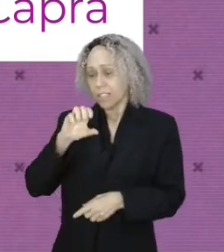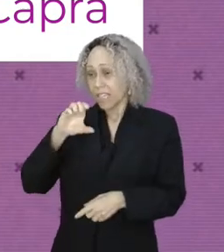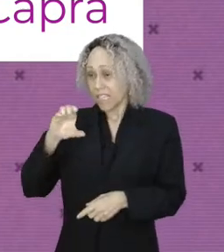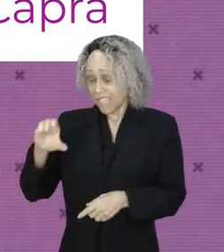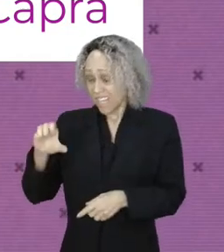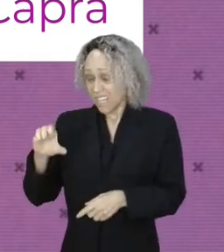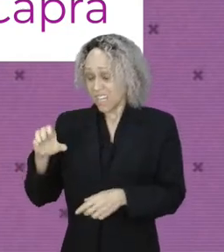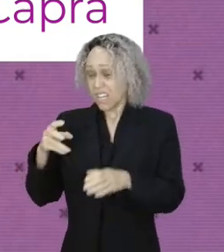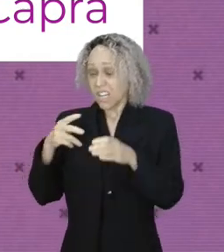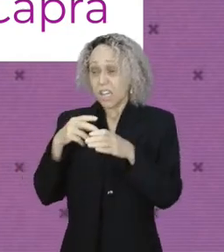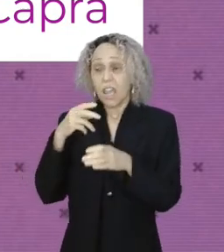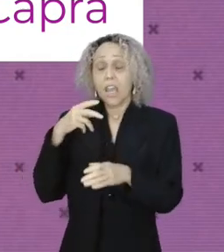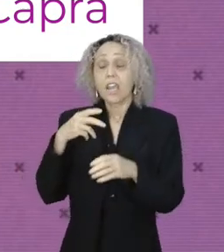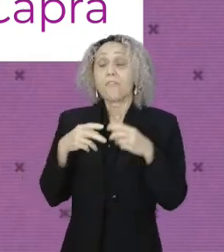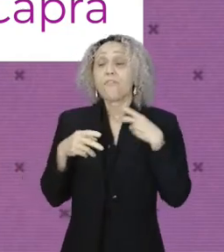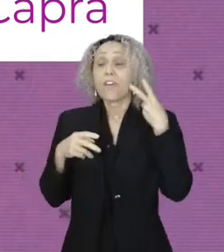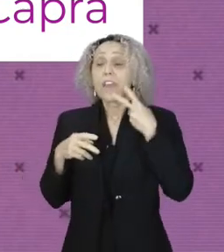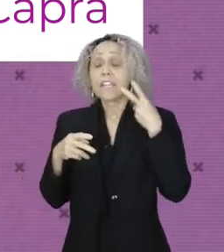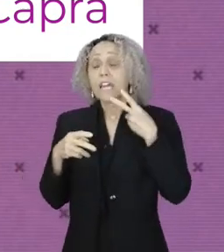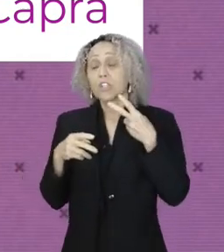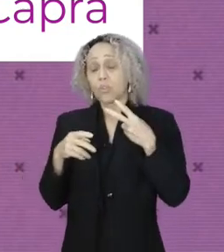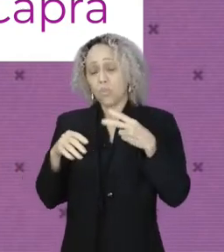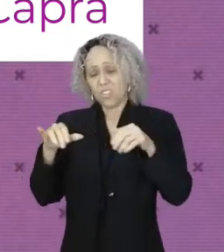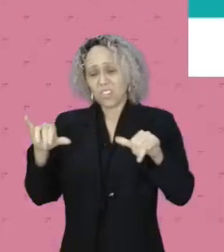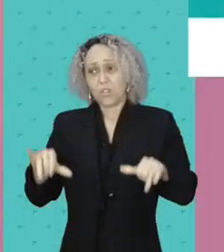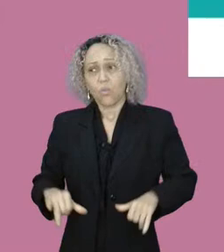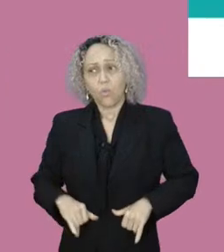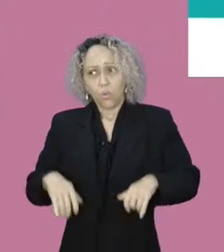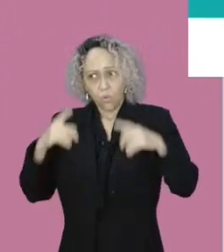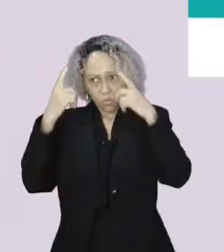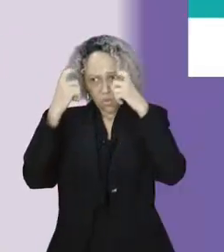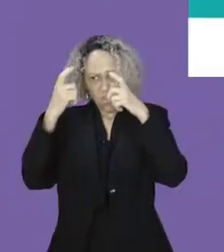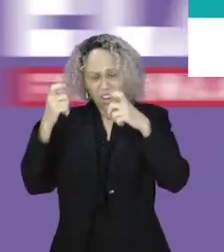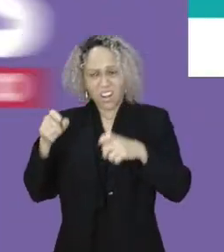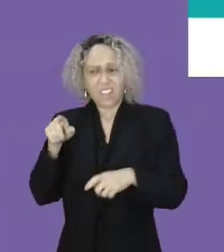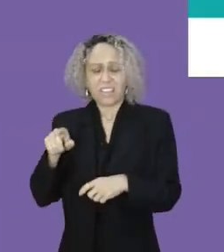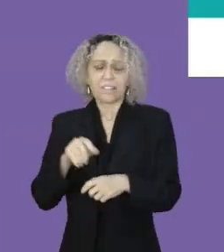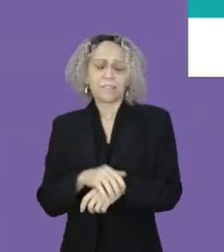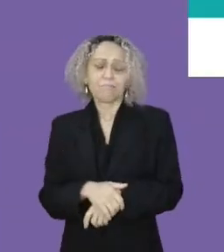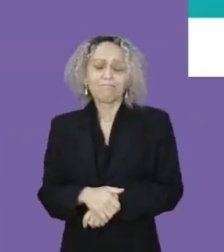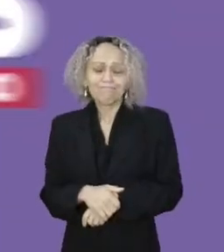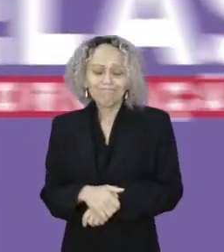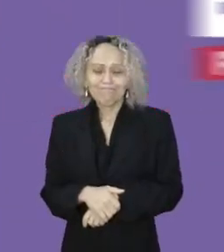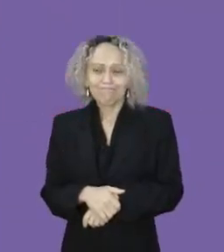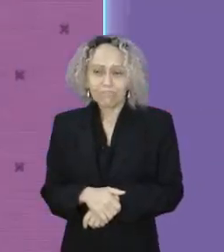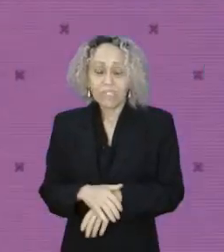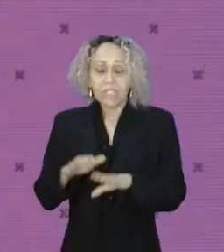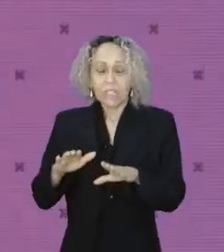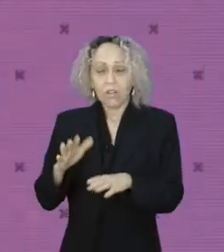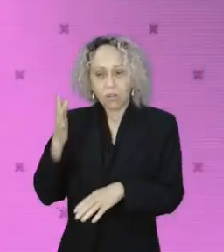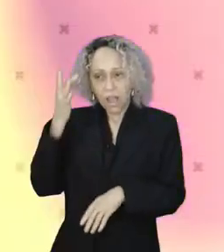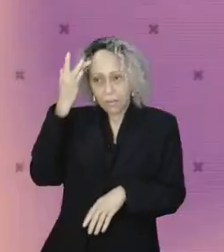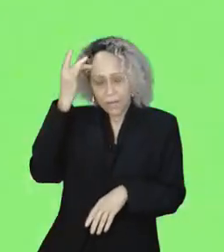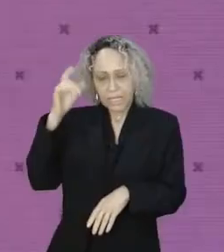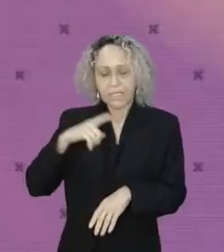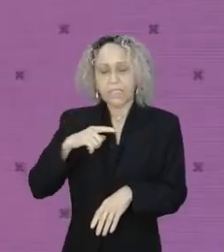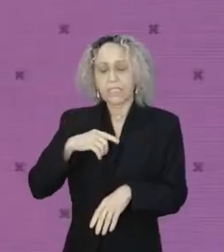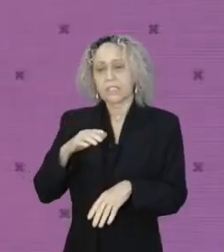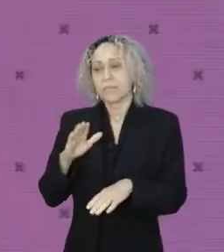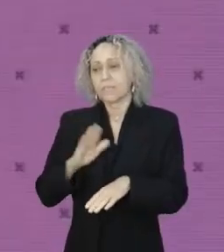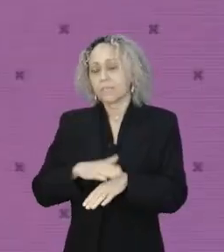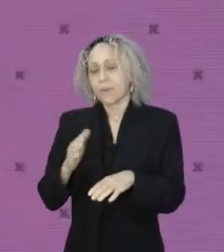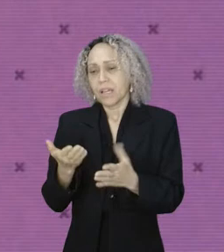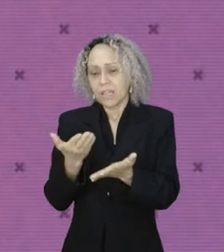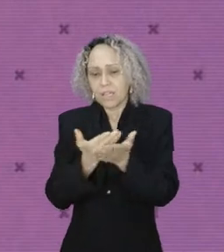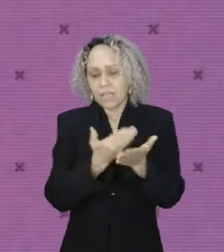seu mandato como vereadora no município de São Miguel do Oeste. Anote na sua agenda que amanhã tem muito mais. Compartilhe as aulas do